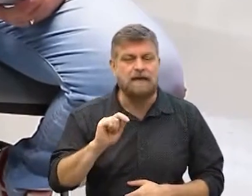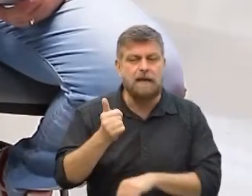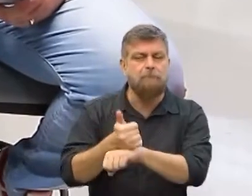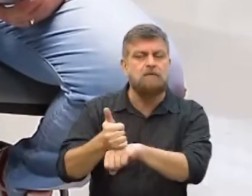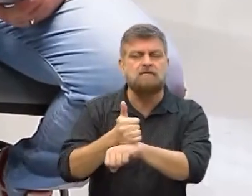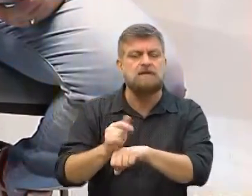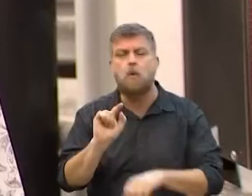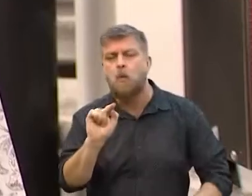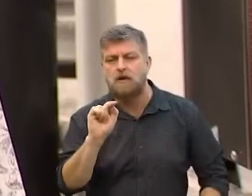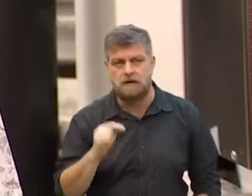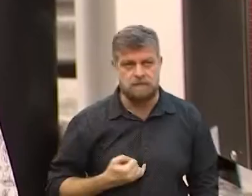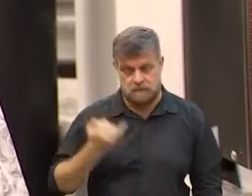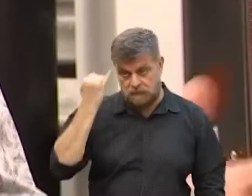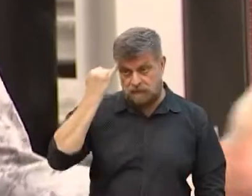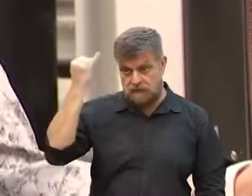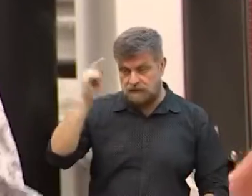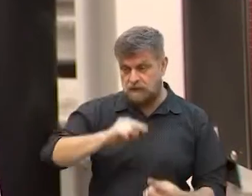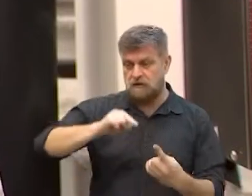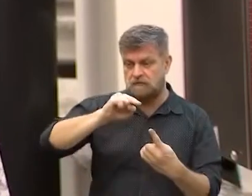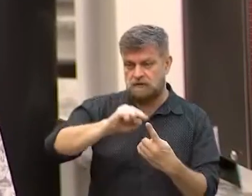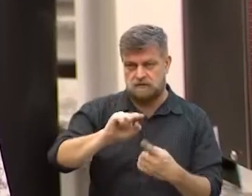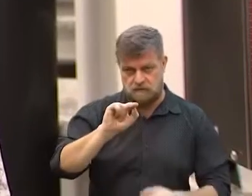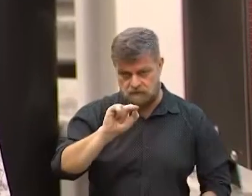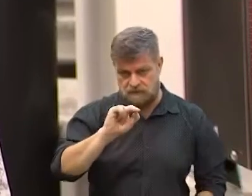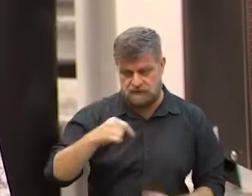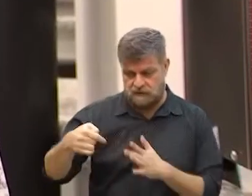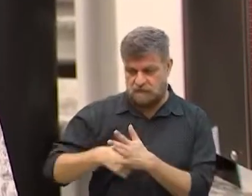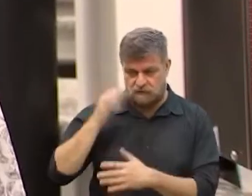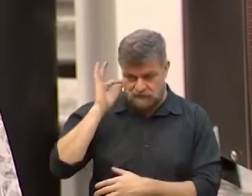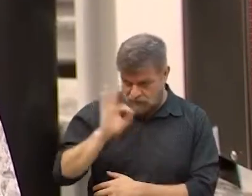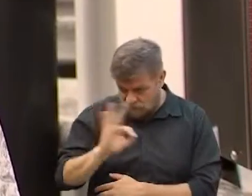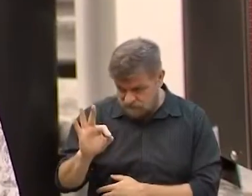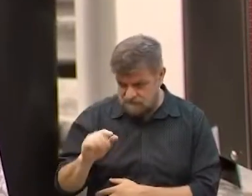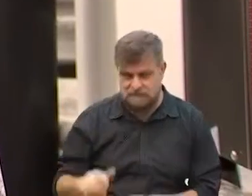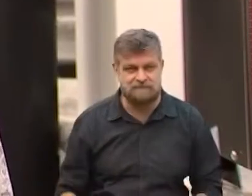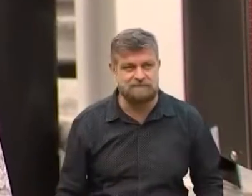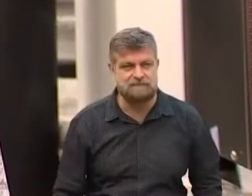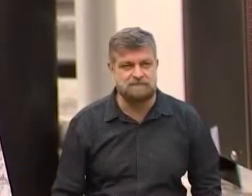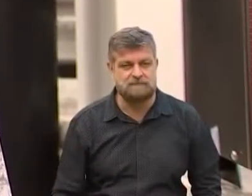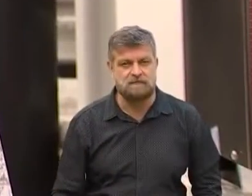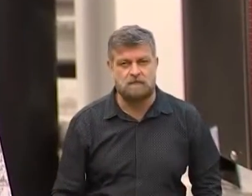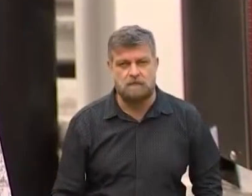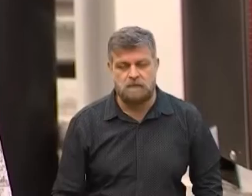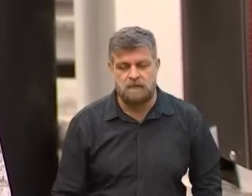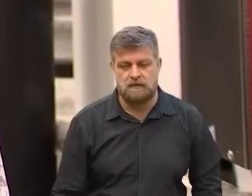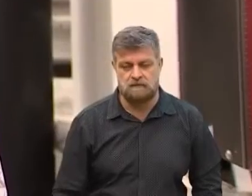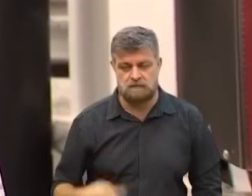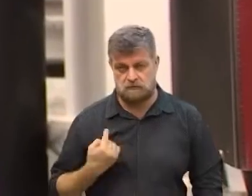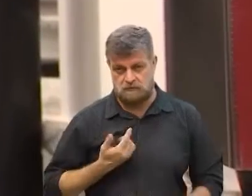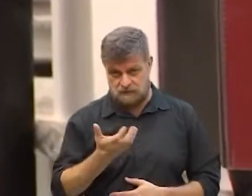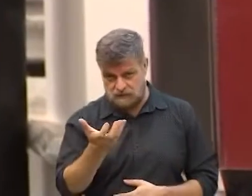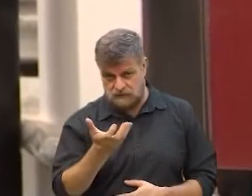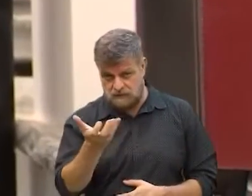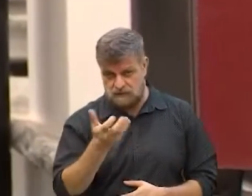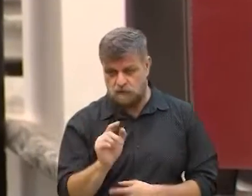mais? Pois é, a ideia é o seguinte, boa pergunta, Daniel, a questão do egresso, né? Então, nós queremos